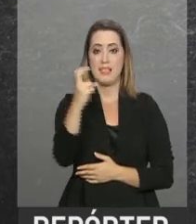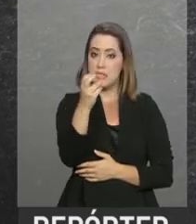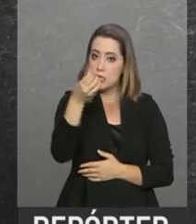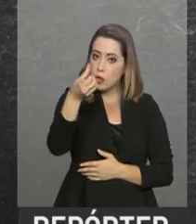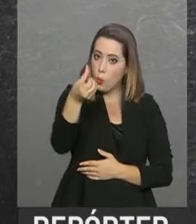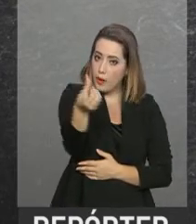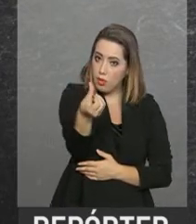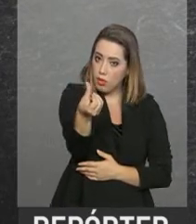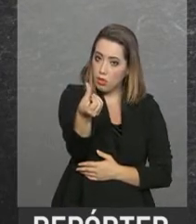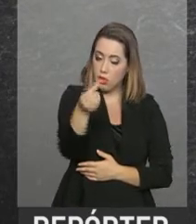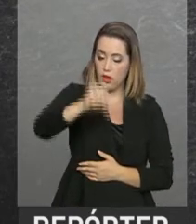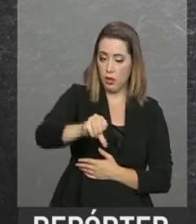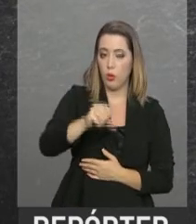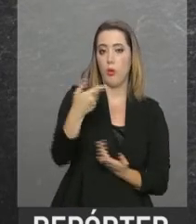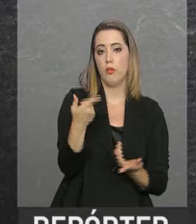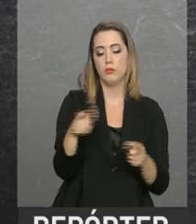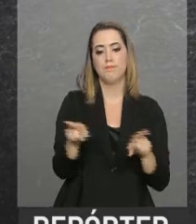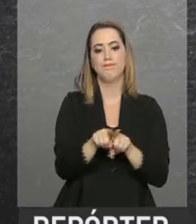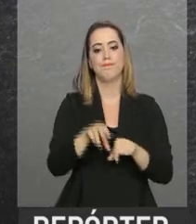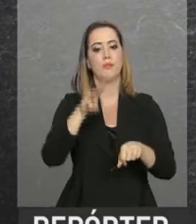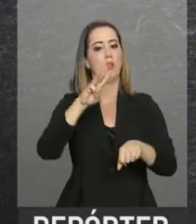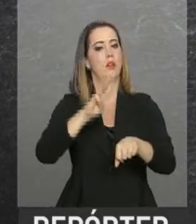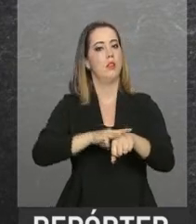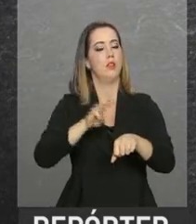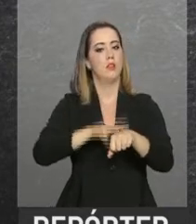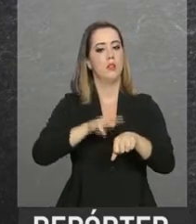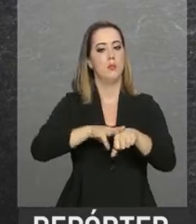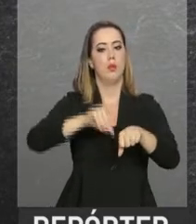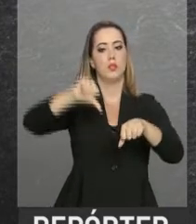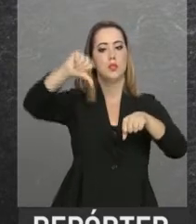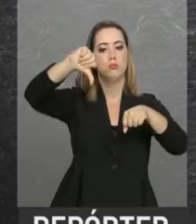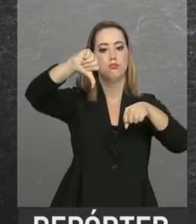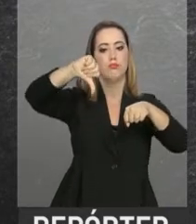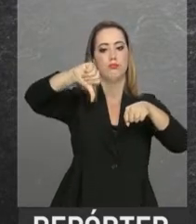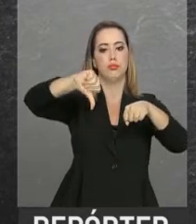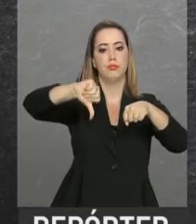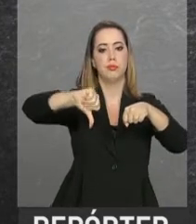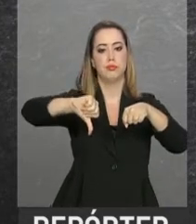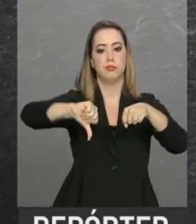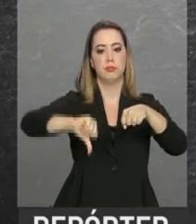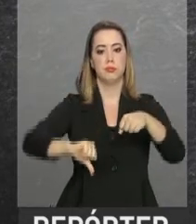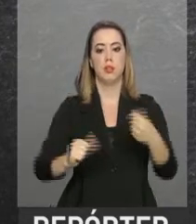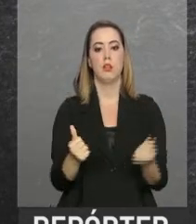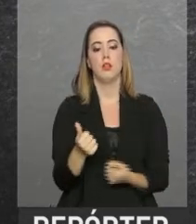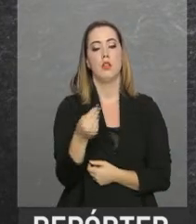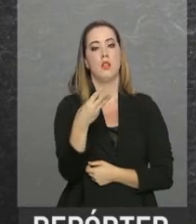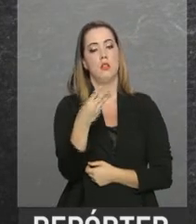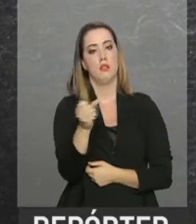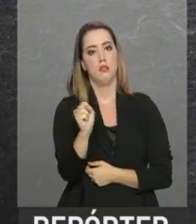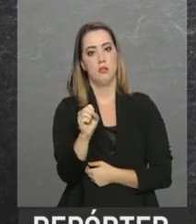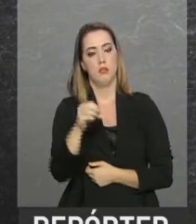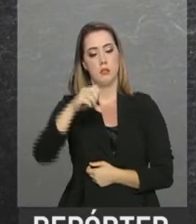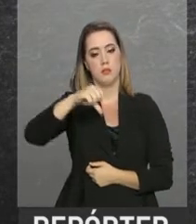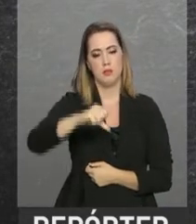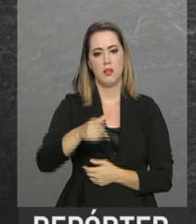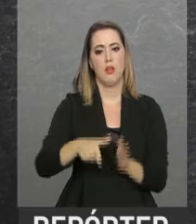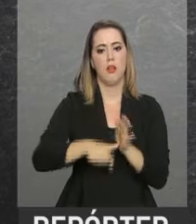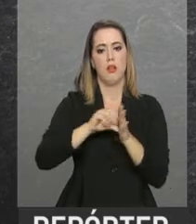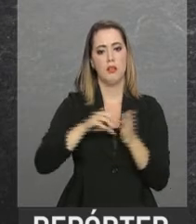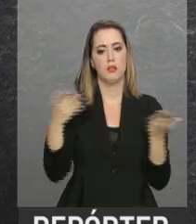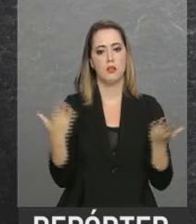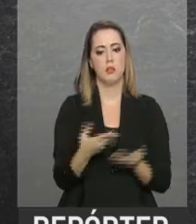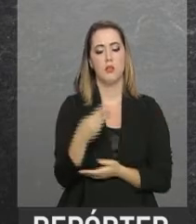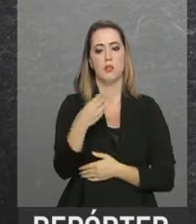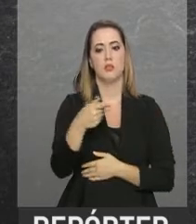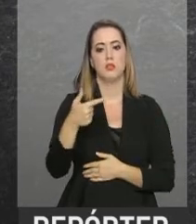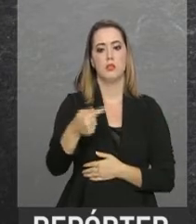o desempenho dos estudantes brasileiros caiu de 389 pontos em 2012 para 377 no ano passado